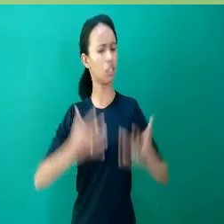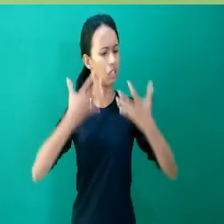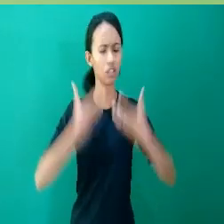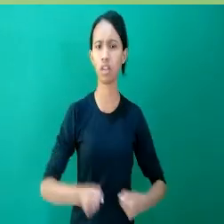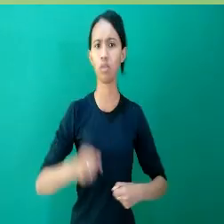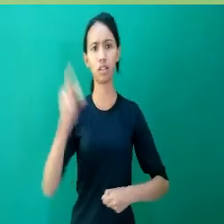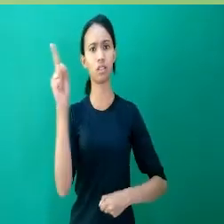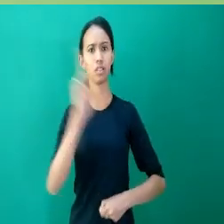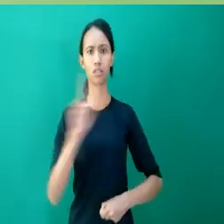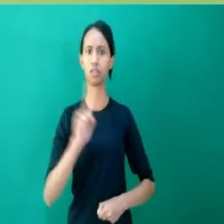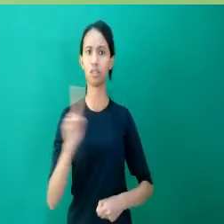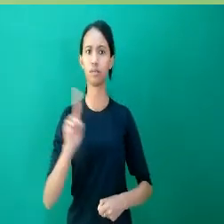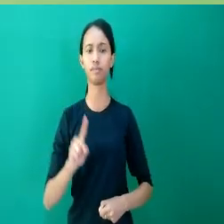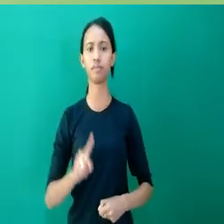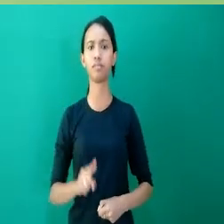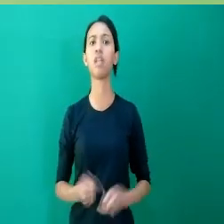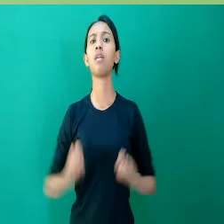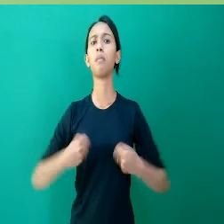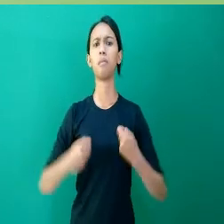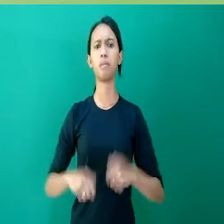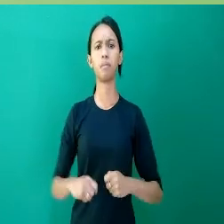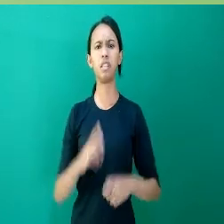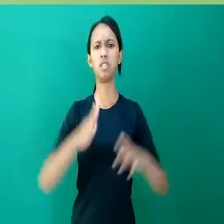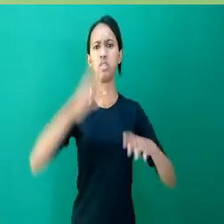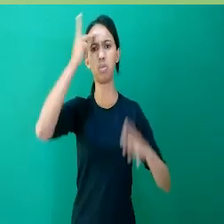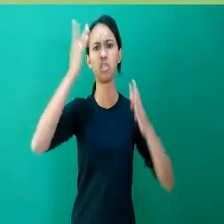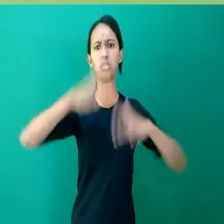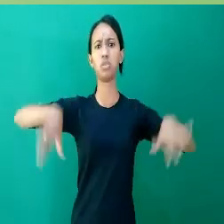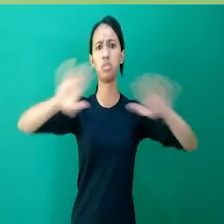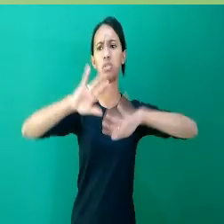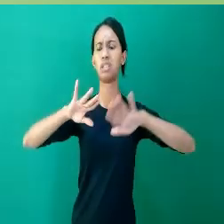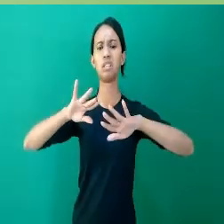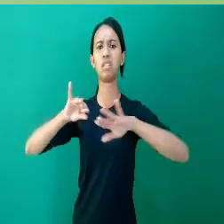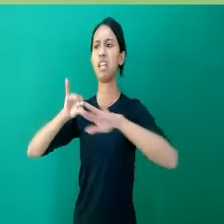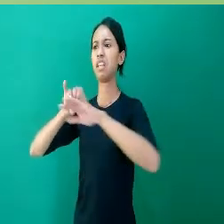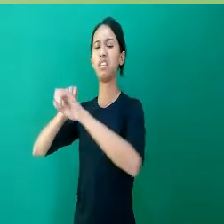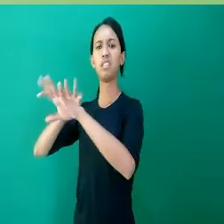disseminando racismo, ódio, intolerância.